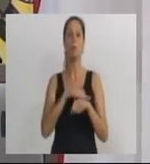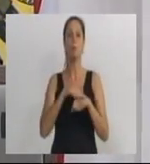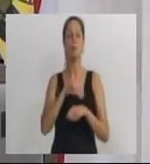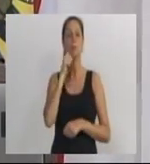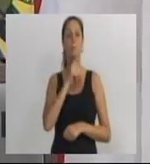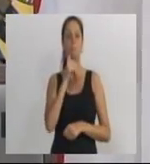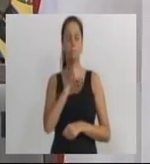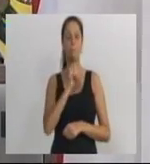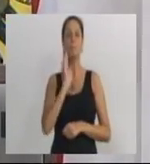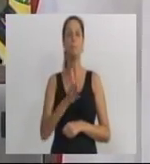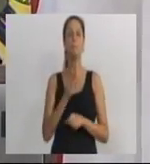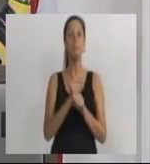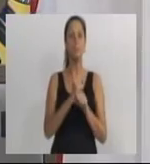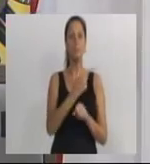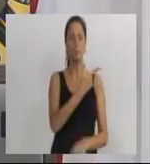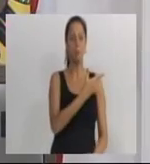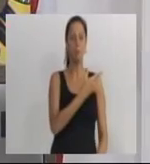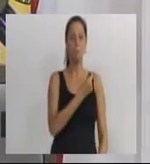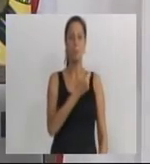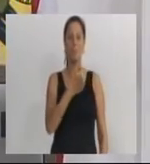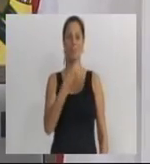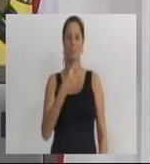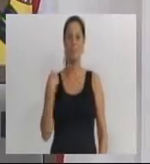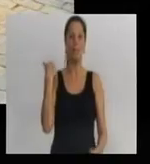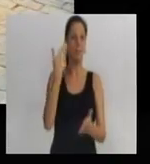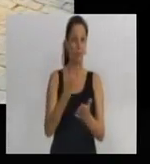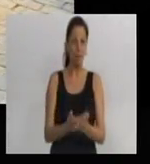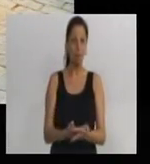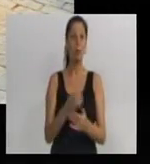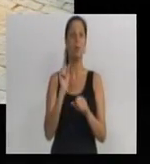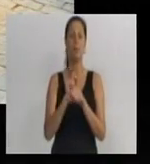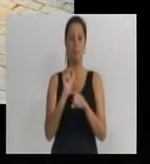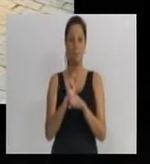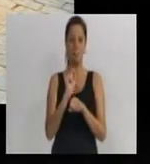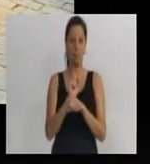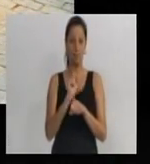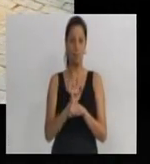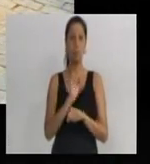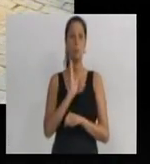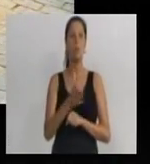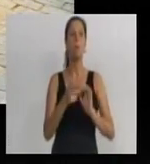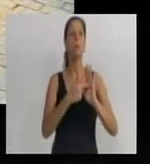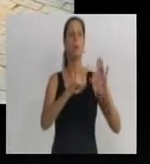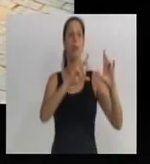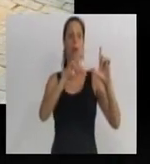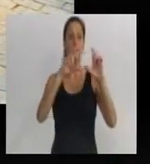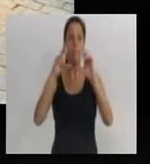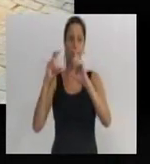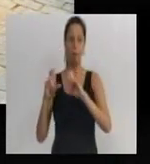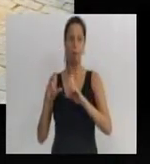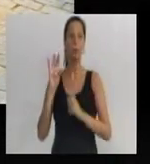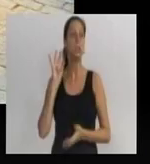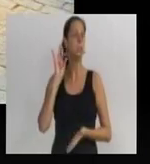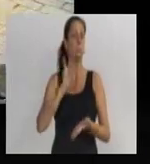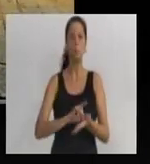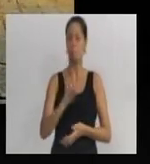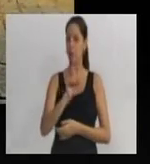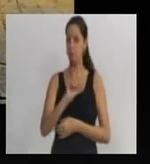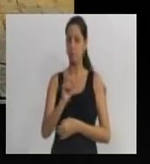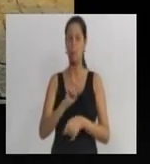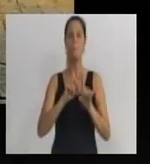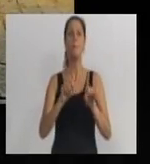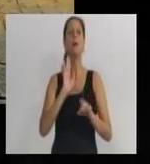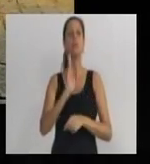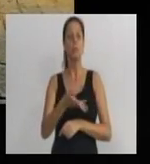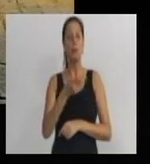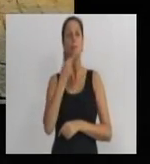que desde 2013 está esperando uma solução para o problema do calçamento. Tem as fotos aí. Inicialmente, alegaram que não era oficial, onde provamos a legalidade da